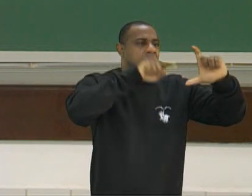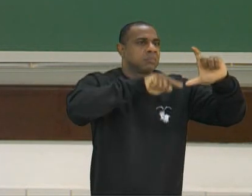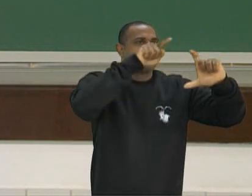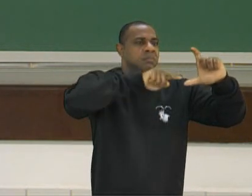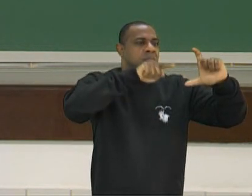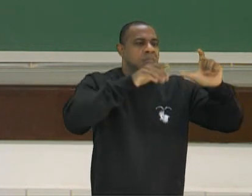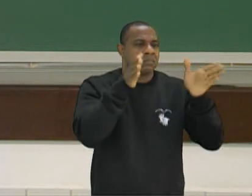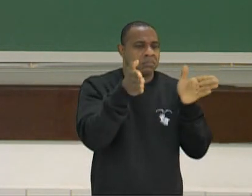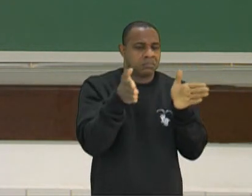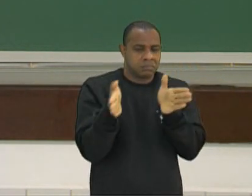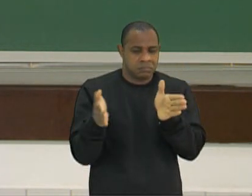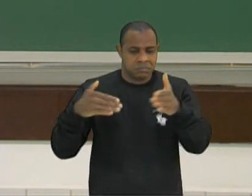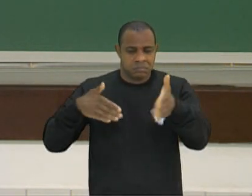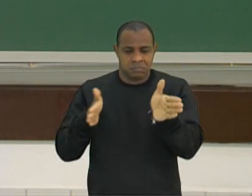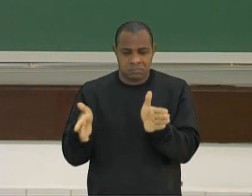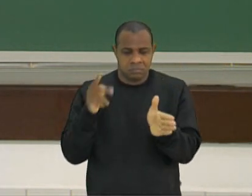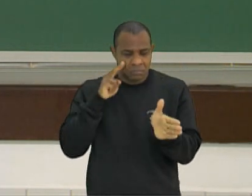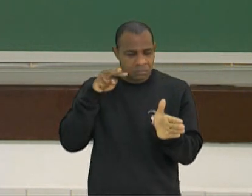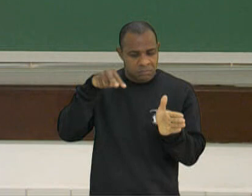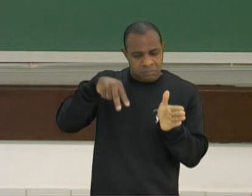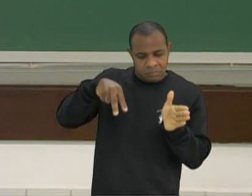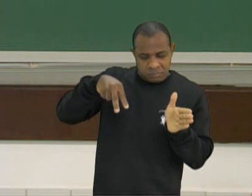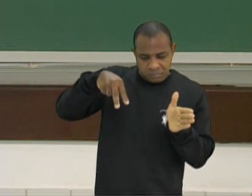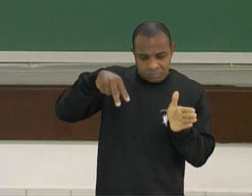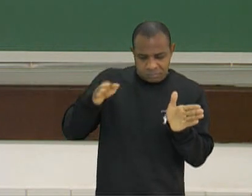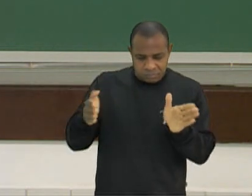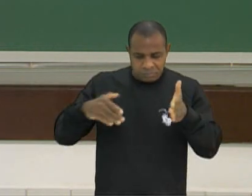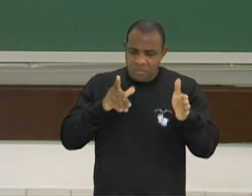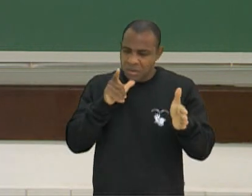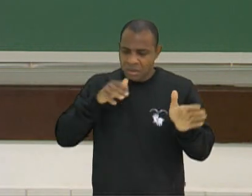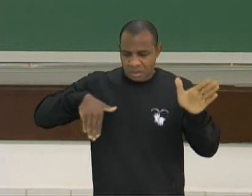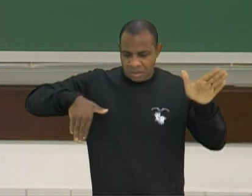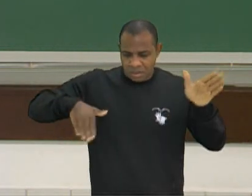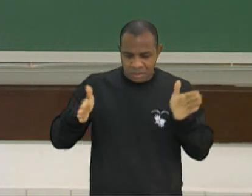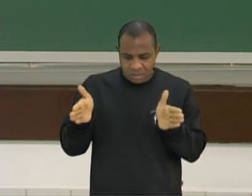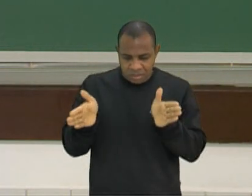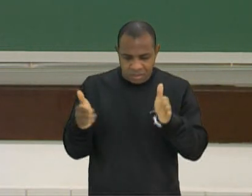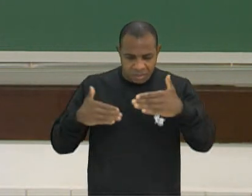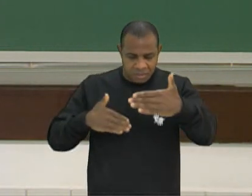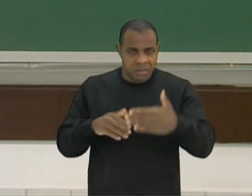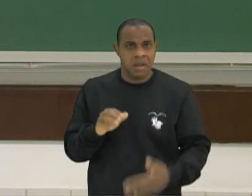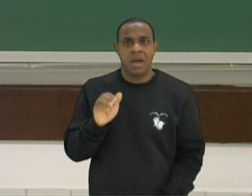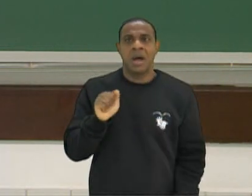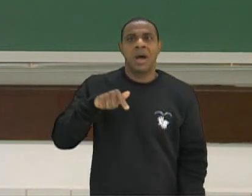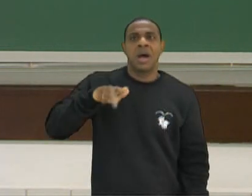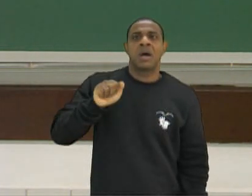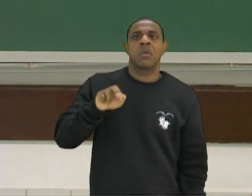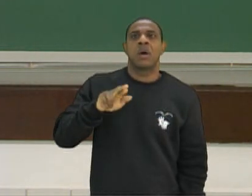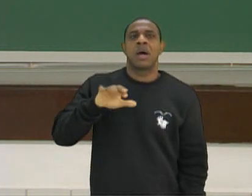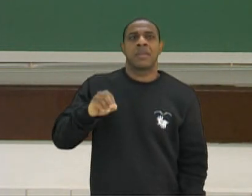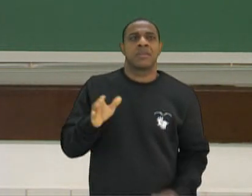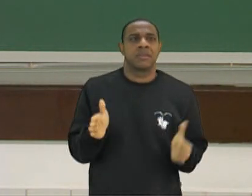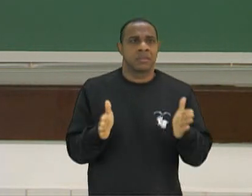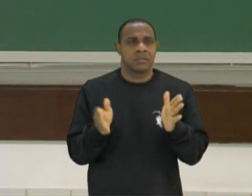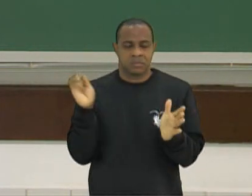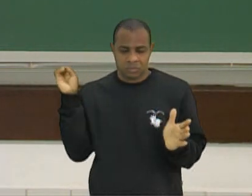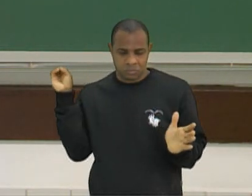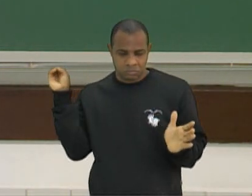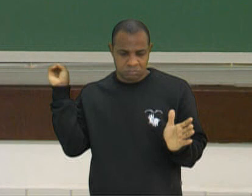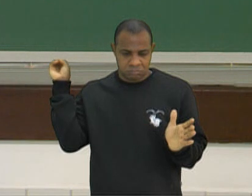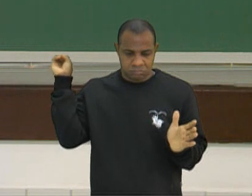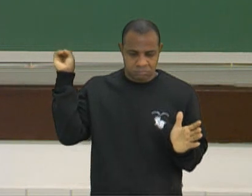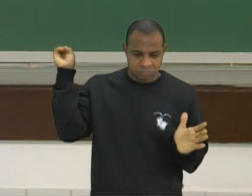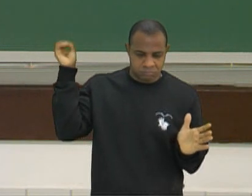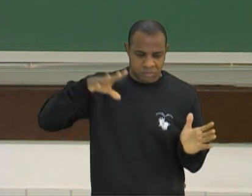um aquário e estamos tendo uma visão por cima. Eu peguei, por exemplo, aqui o passador de slides e joguei aonde